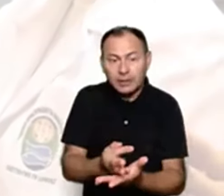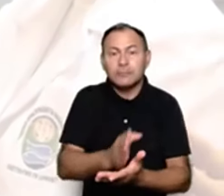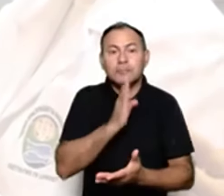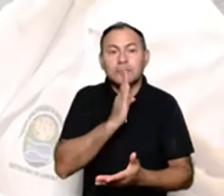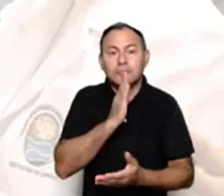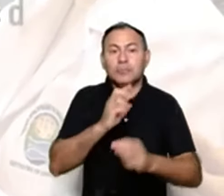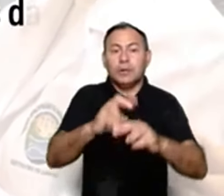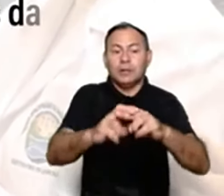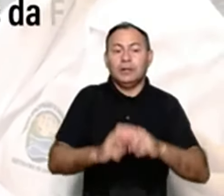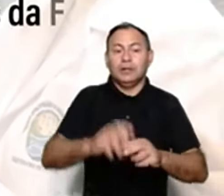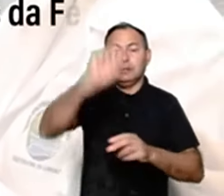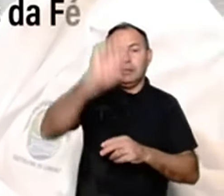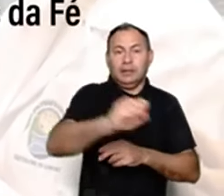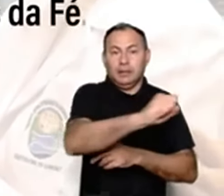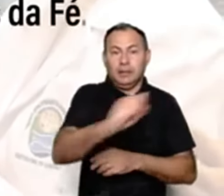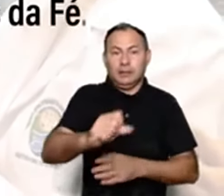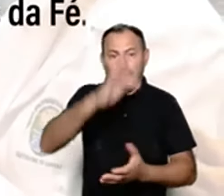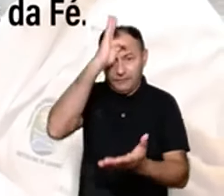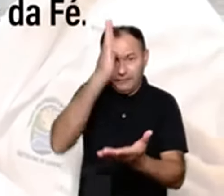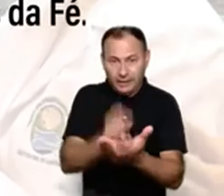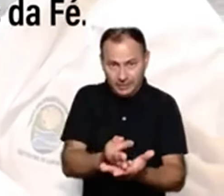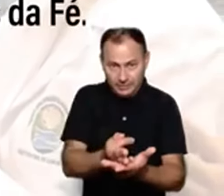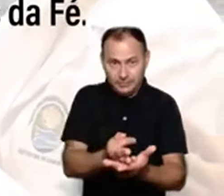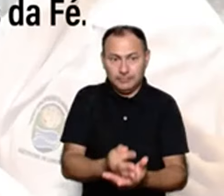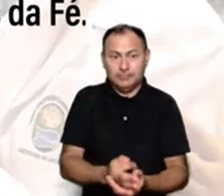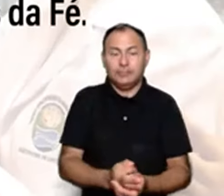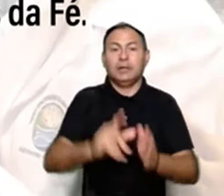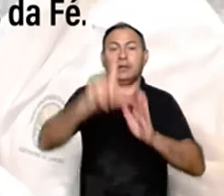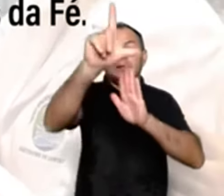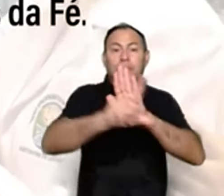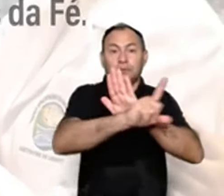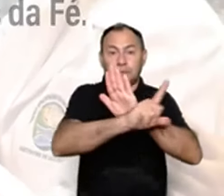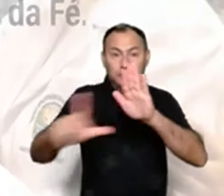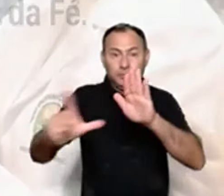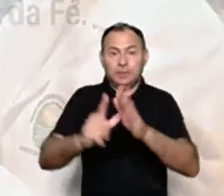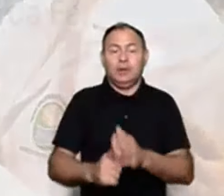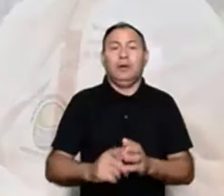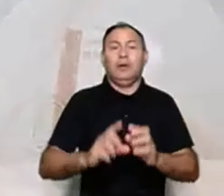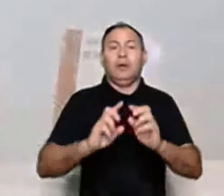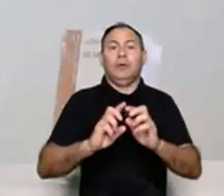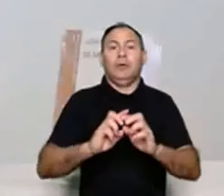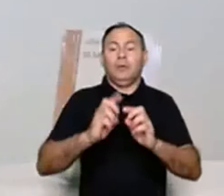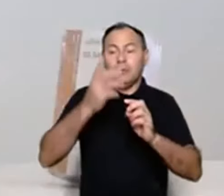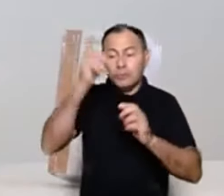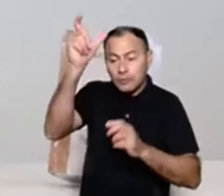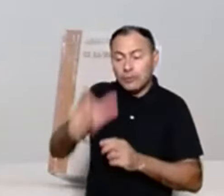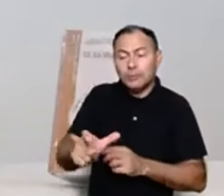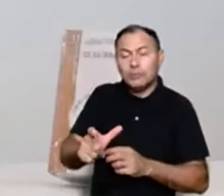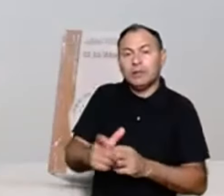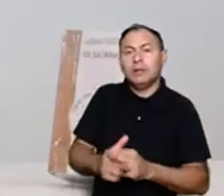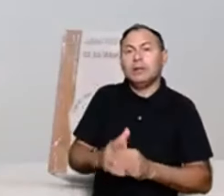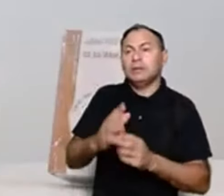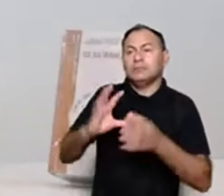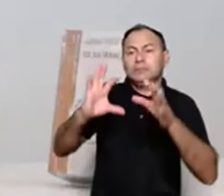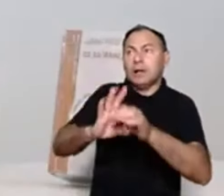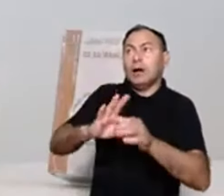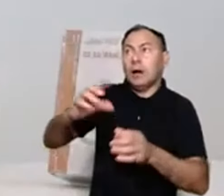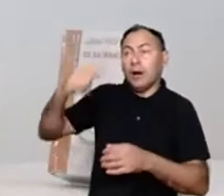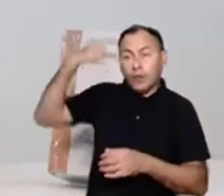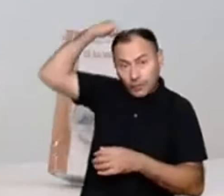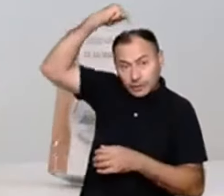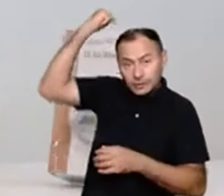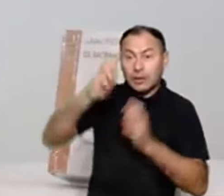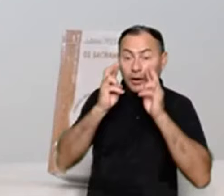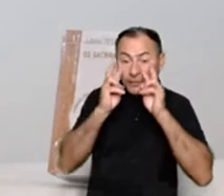e são chamados, por isso, de sacramentos da fé. Porque, na liturgia, o humano está ordenado ao divino,